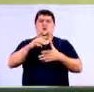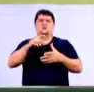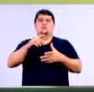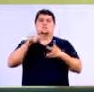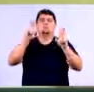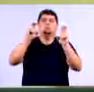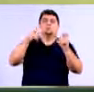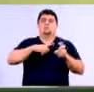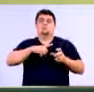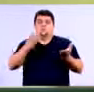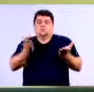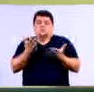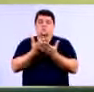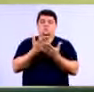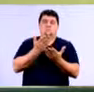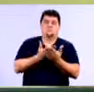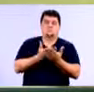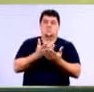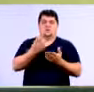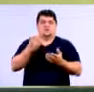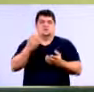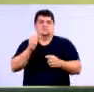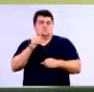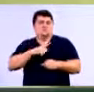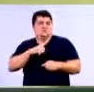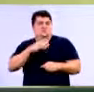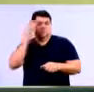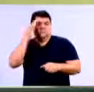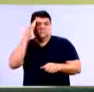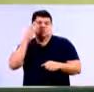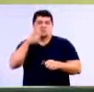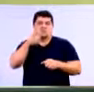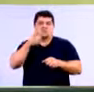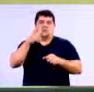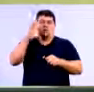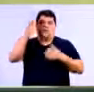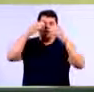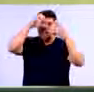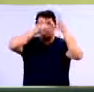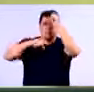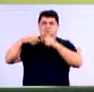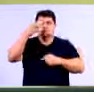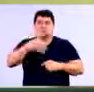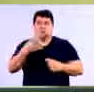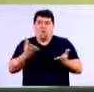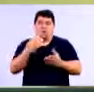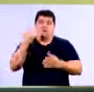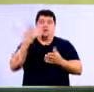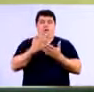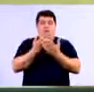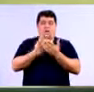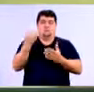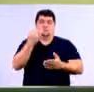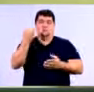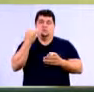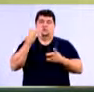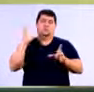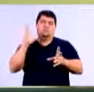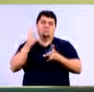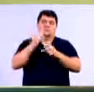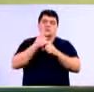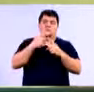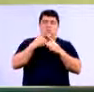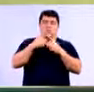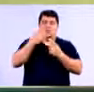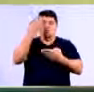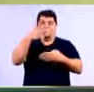nesse curso. Esperamos que esse curso tenha sido muito útil para vocês e que essa aula seja bem importante para funcionar como uma revisão para a nossa avaliação,